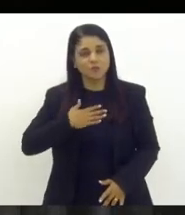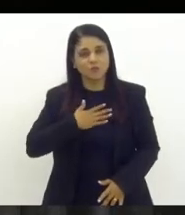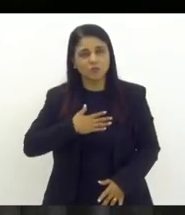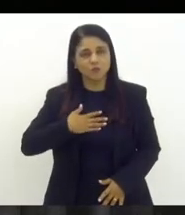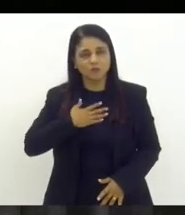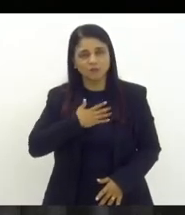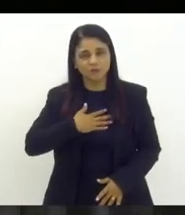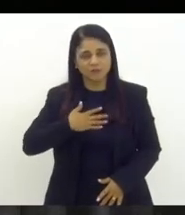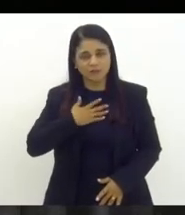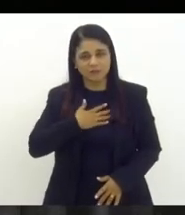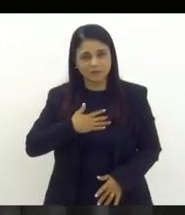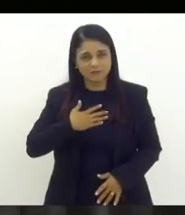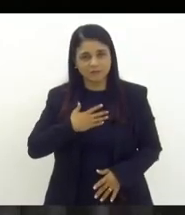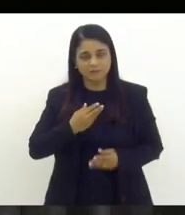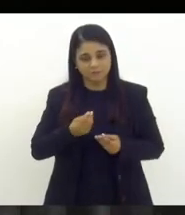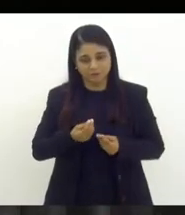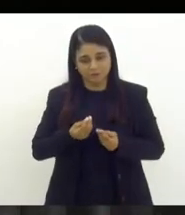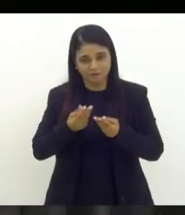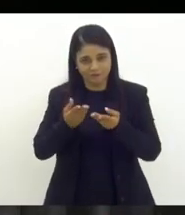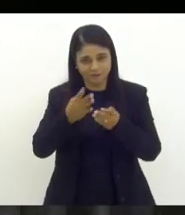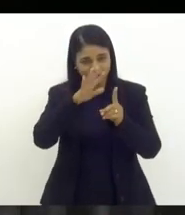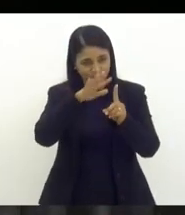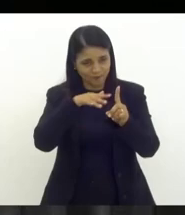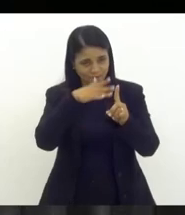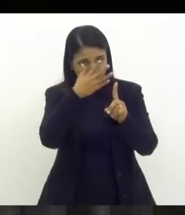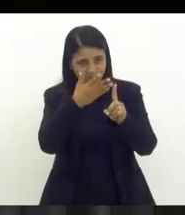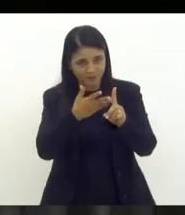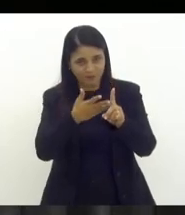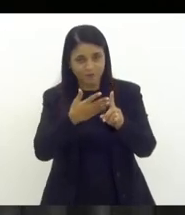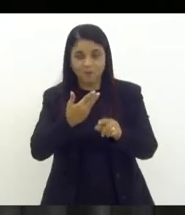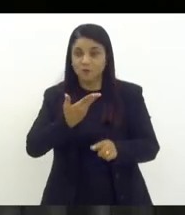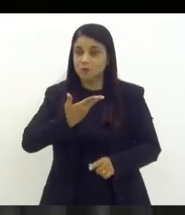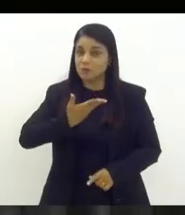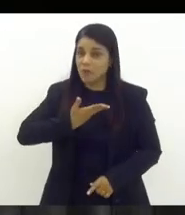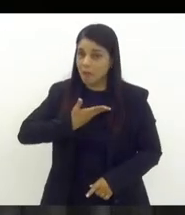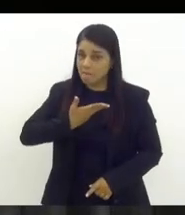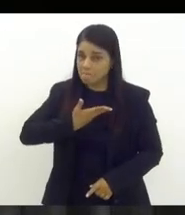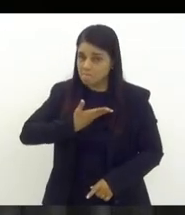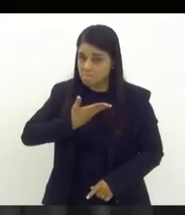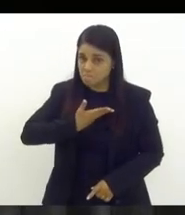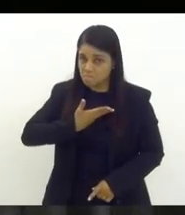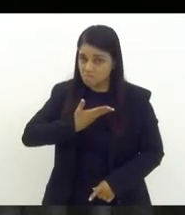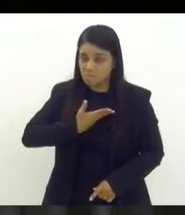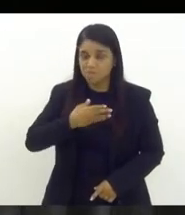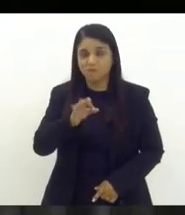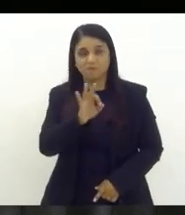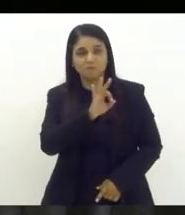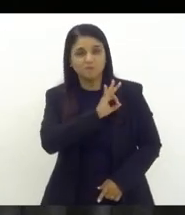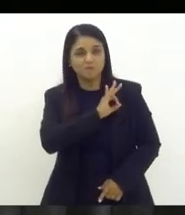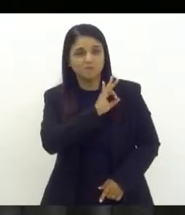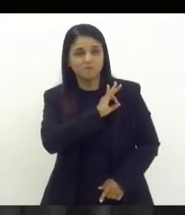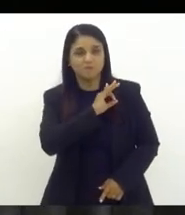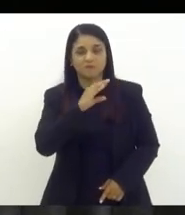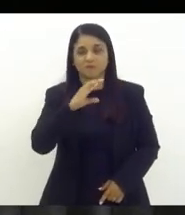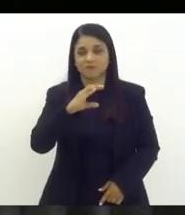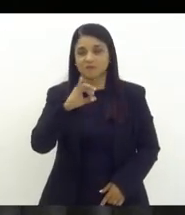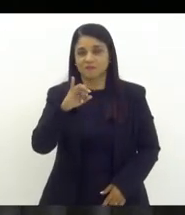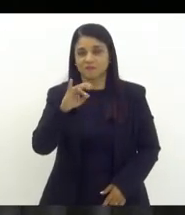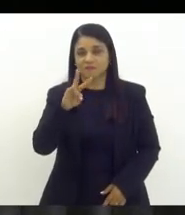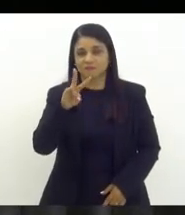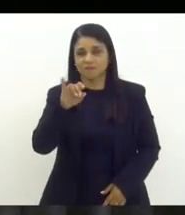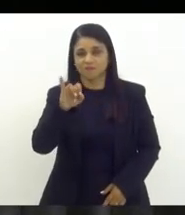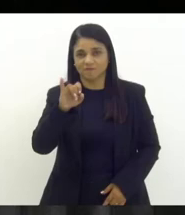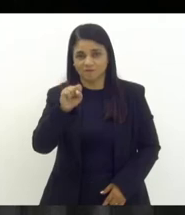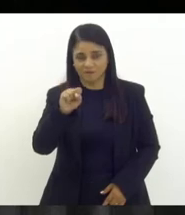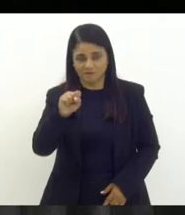estender essa homenagem aos colegas policiais civis porque todos nós sabemos